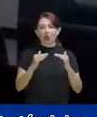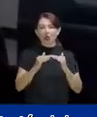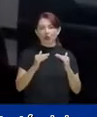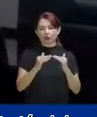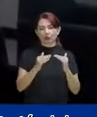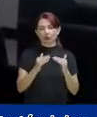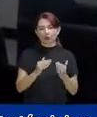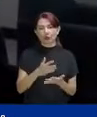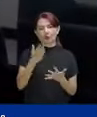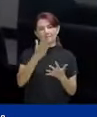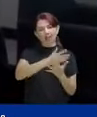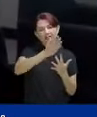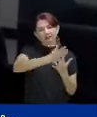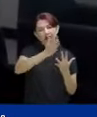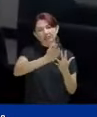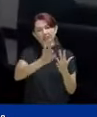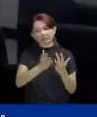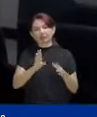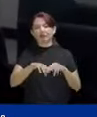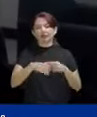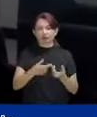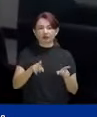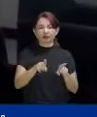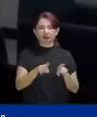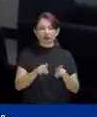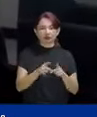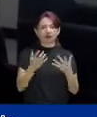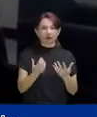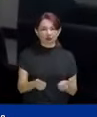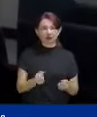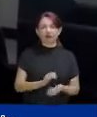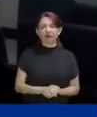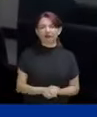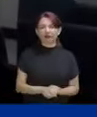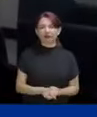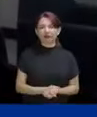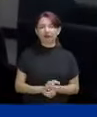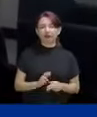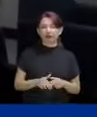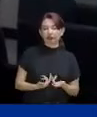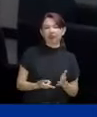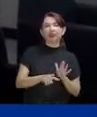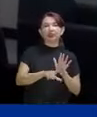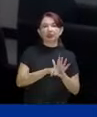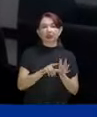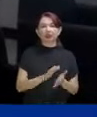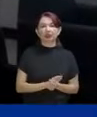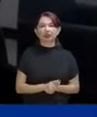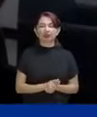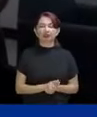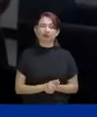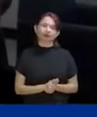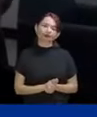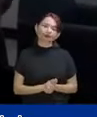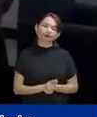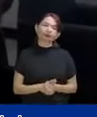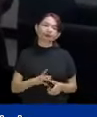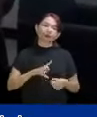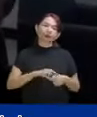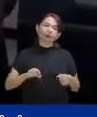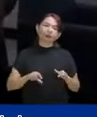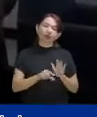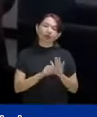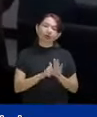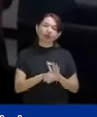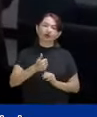crédito objeto desses autos, o que implica confissão irrevogável e retratável dos créditos abrangidos pela legislação, conforme parágrafo 1º do artigo 3º